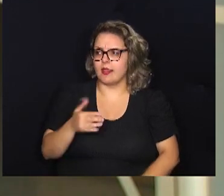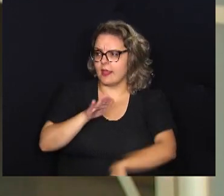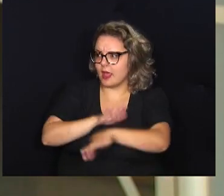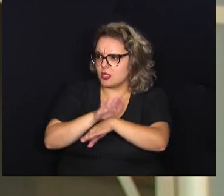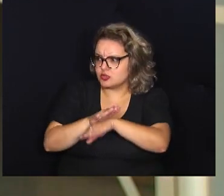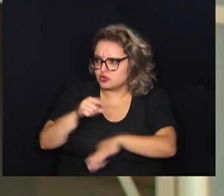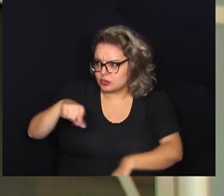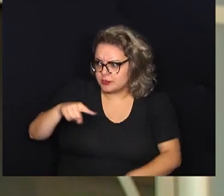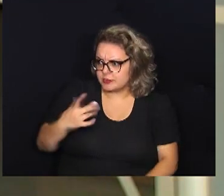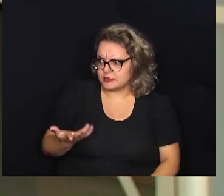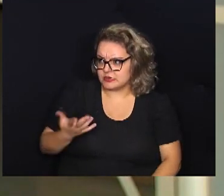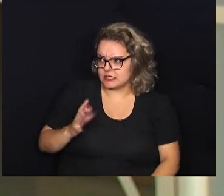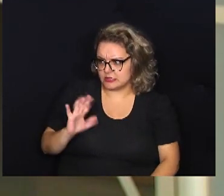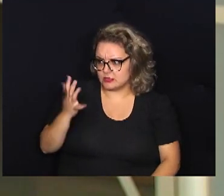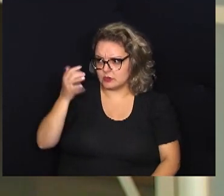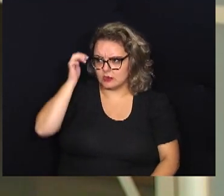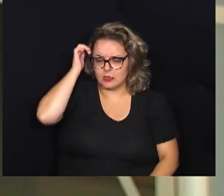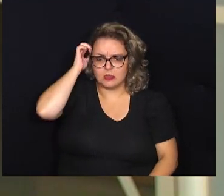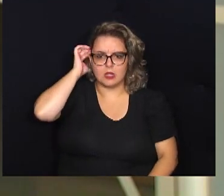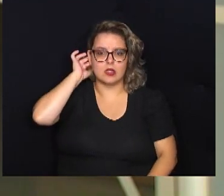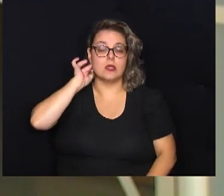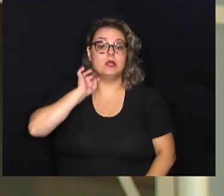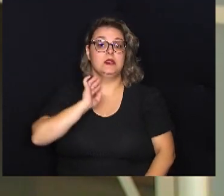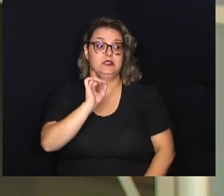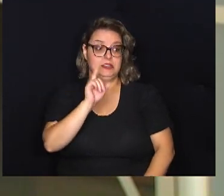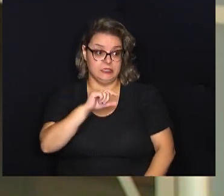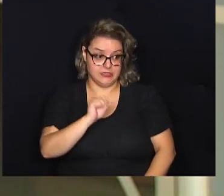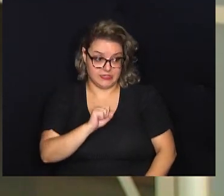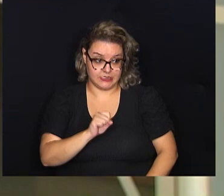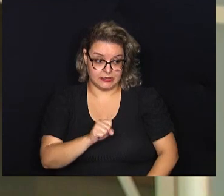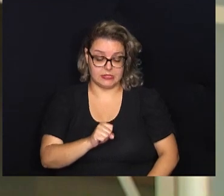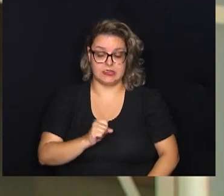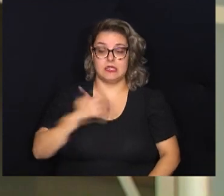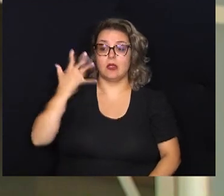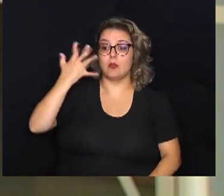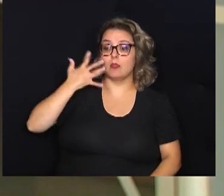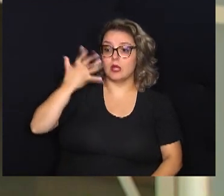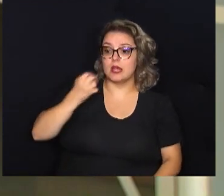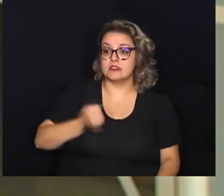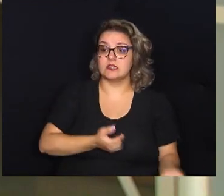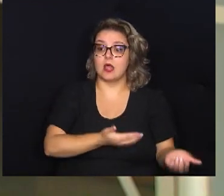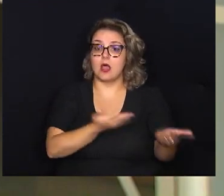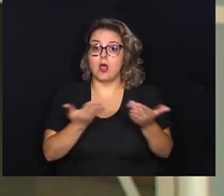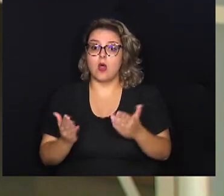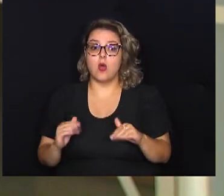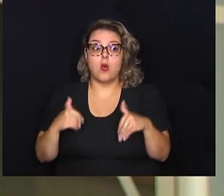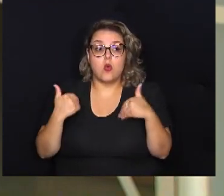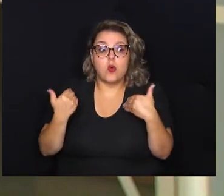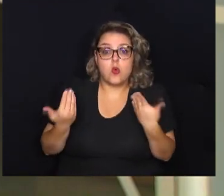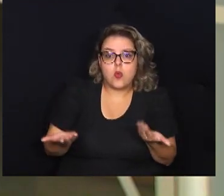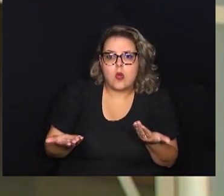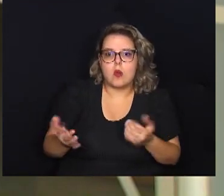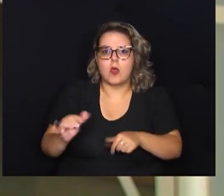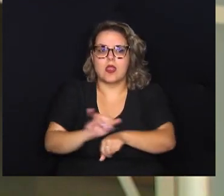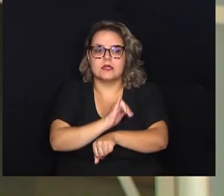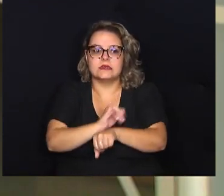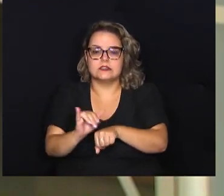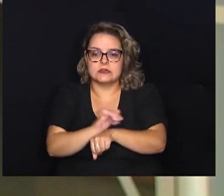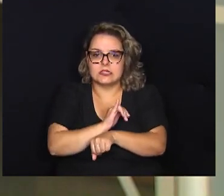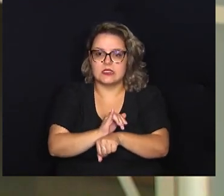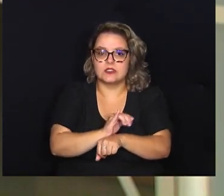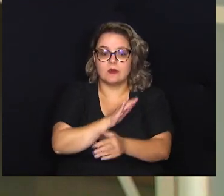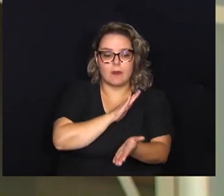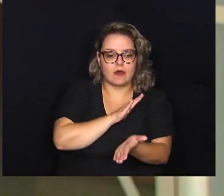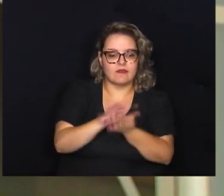para vocês? Sim, as palestras é um importante momento onde a gente apresenta qual é a porta de saída para essa situação